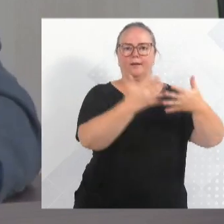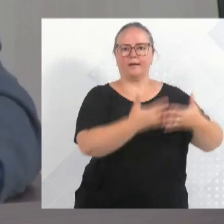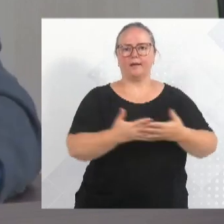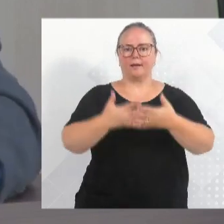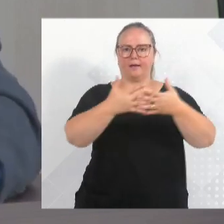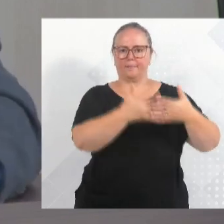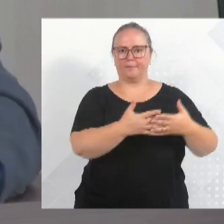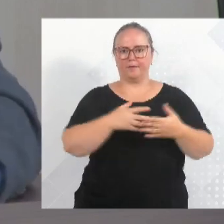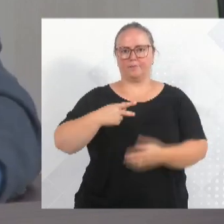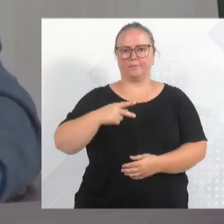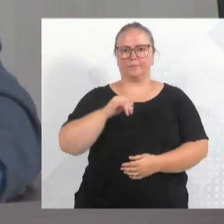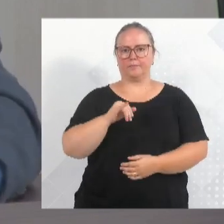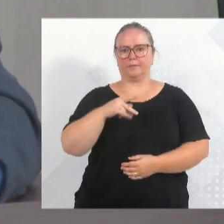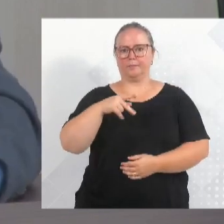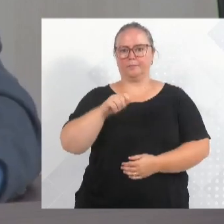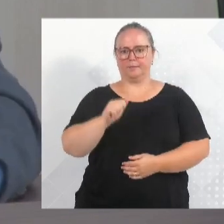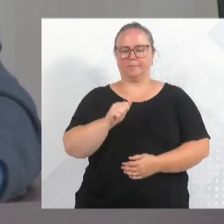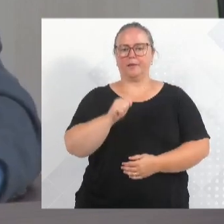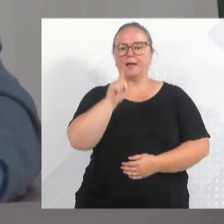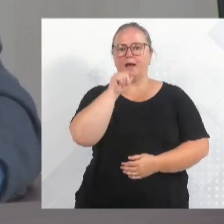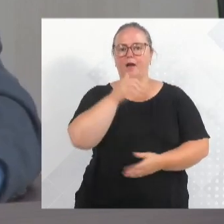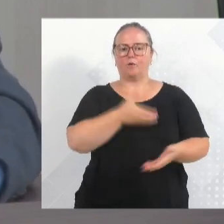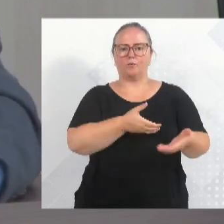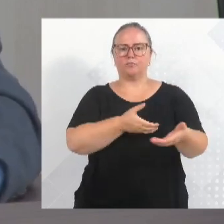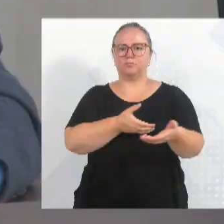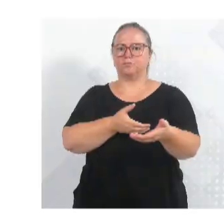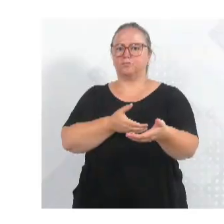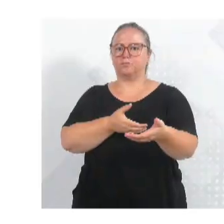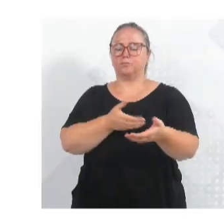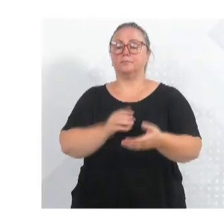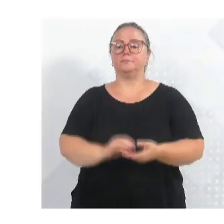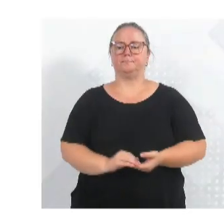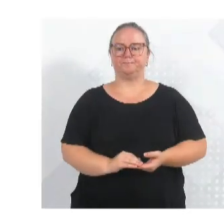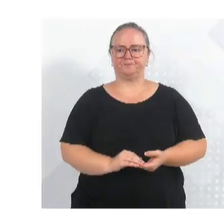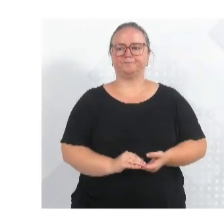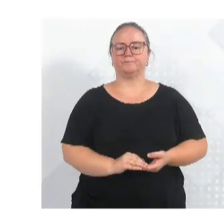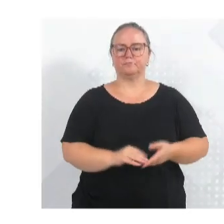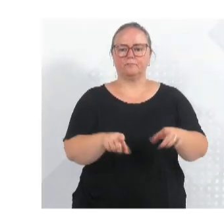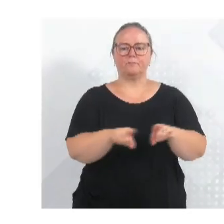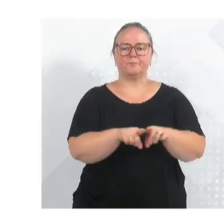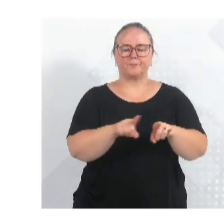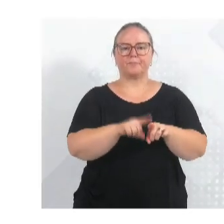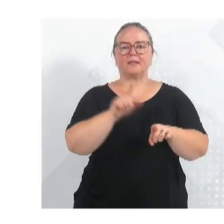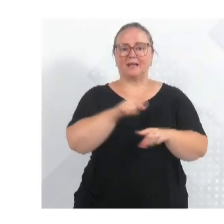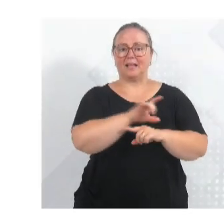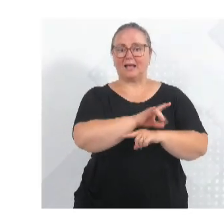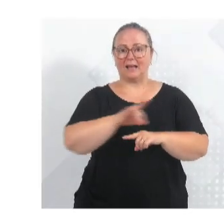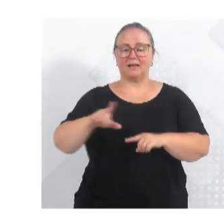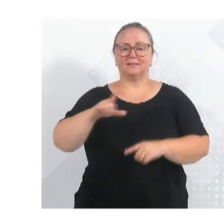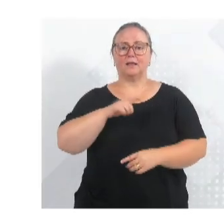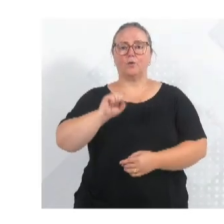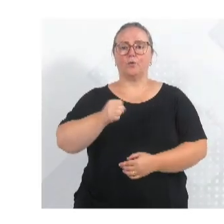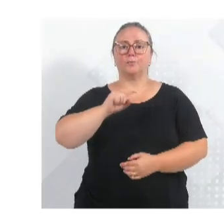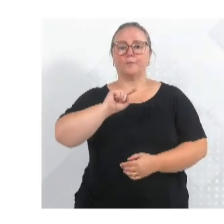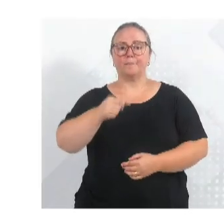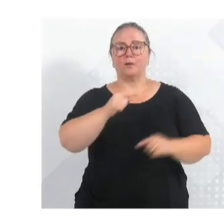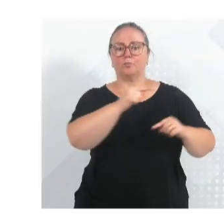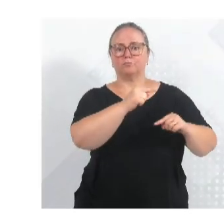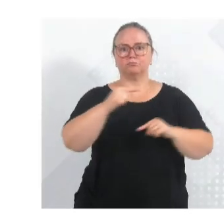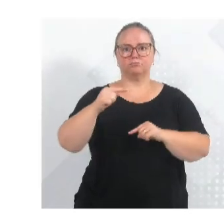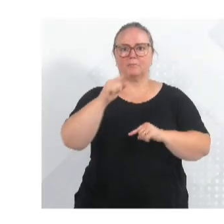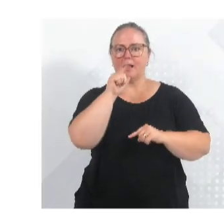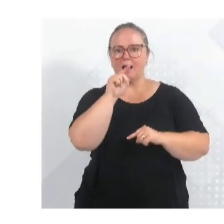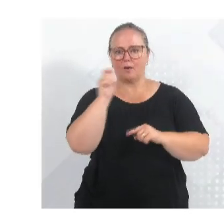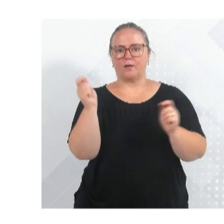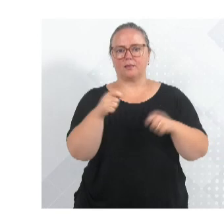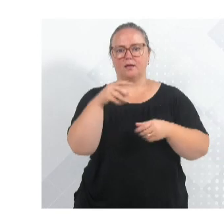7 caminhões-pipa, tanque, se eu não me engano, né, Wilson, é de 8 mil litros, né, cada caminhão. Então, isso aí tudo já